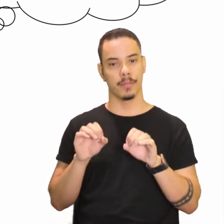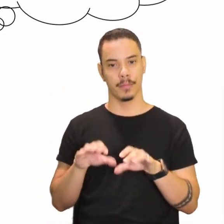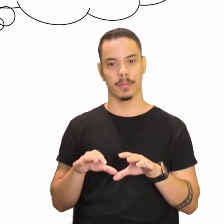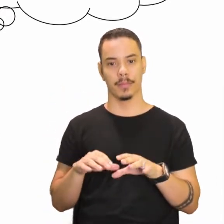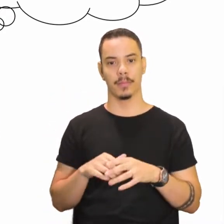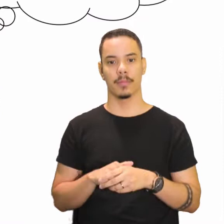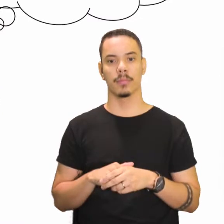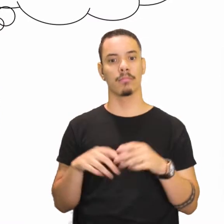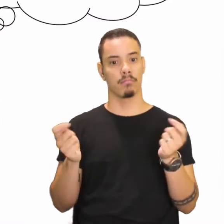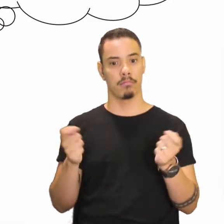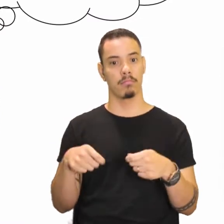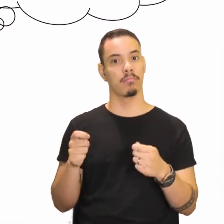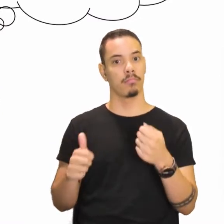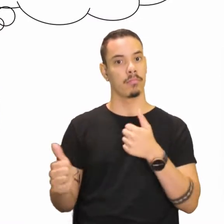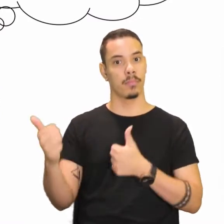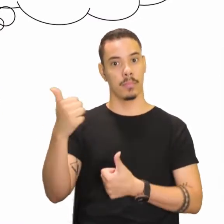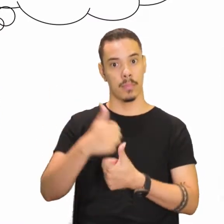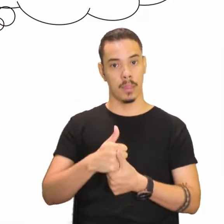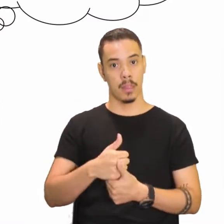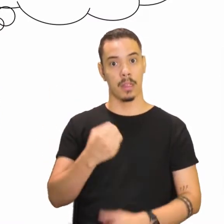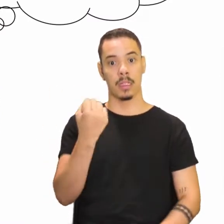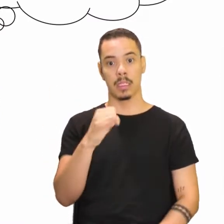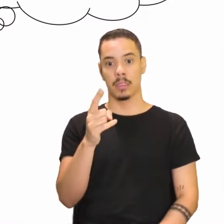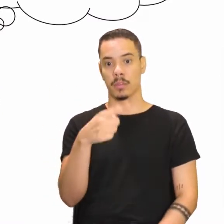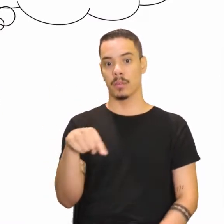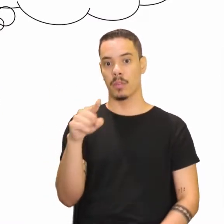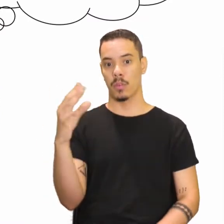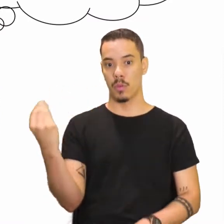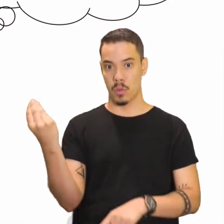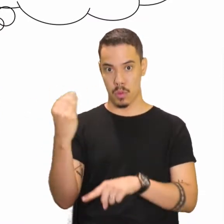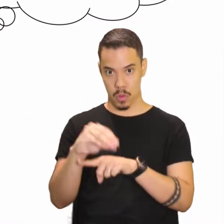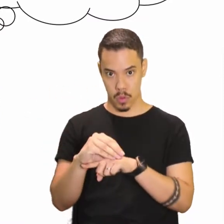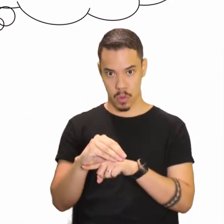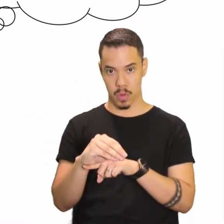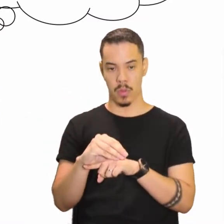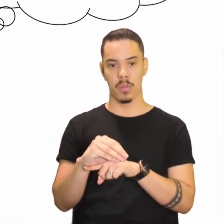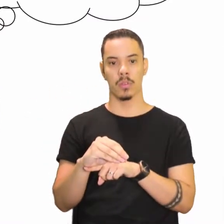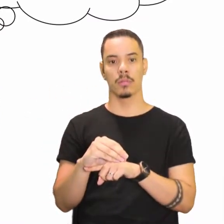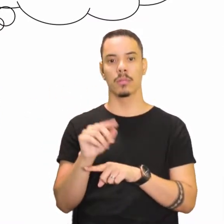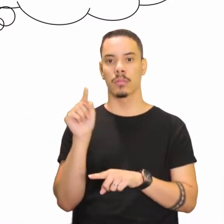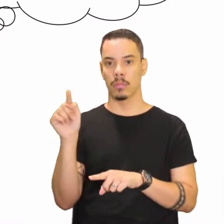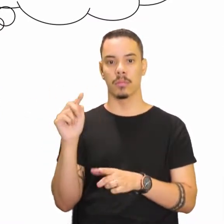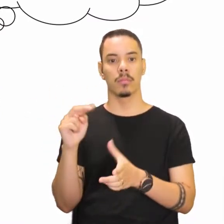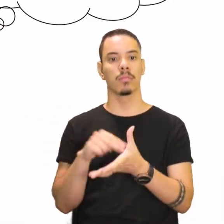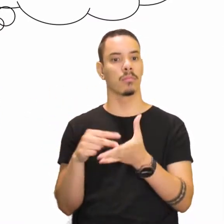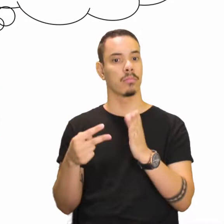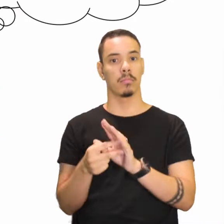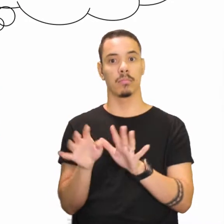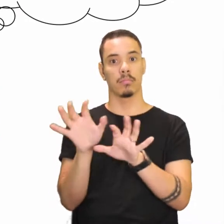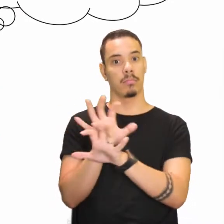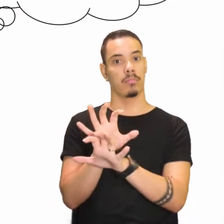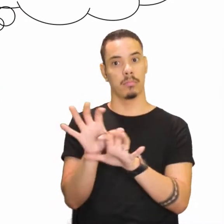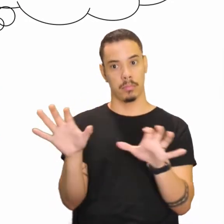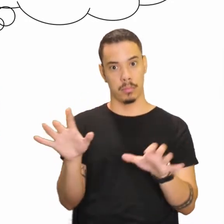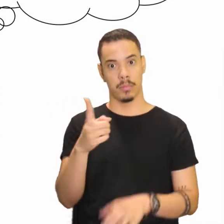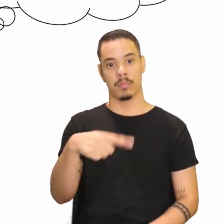educação. Dá para trocar. Se você encaixou a respeito de, é desta